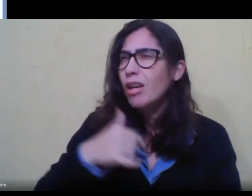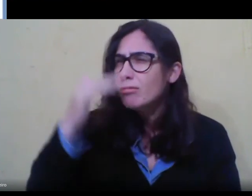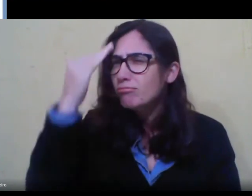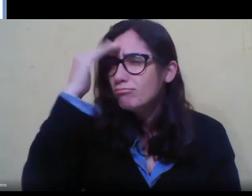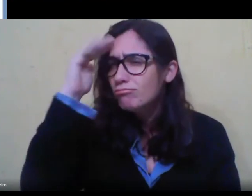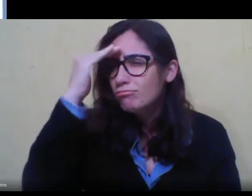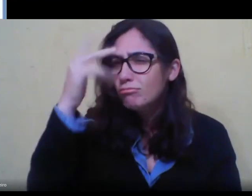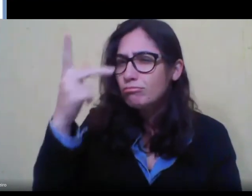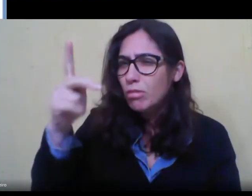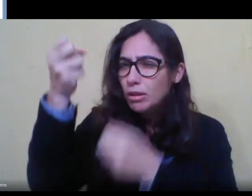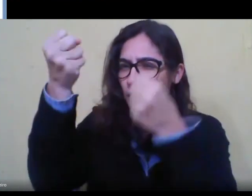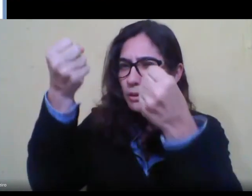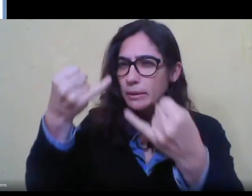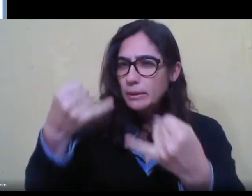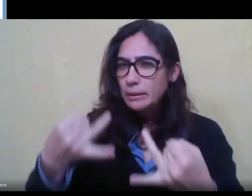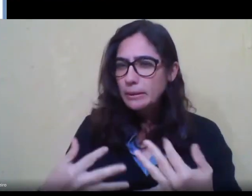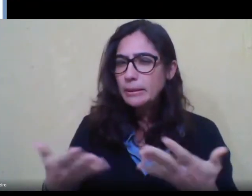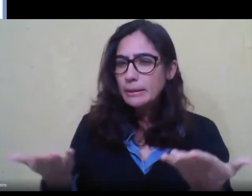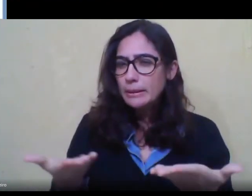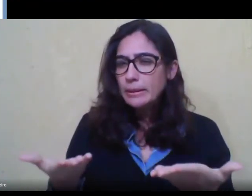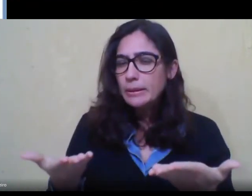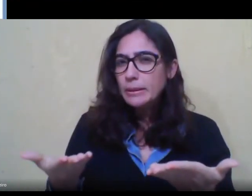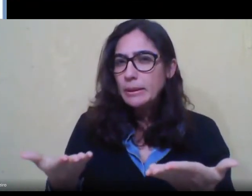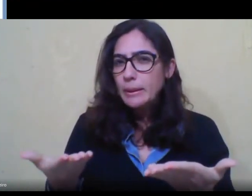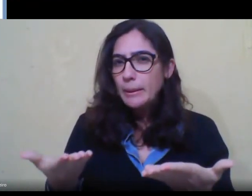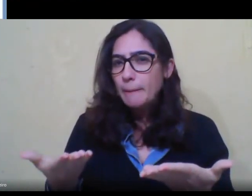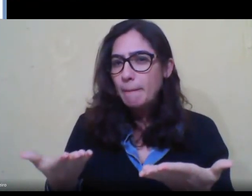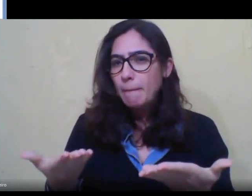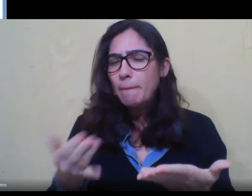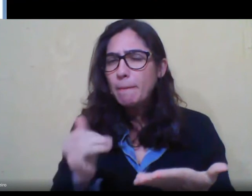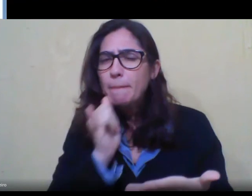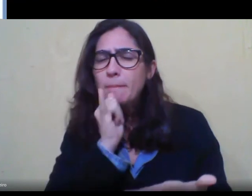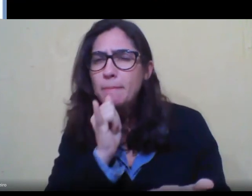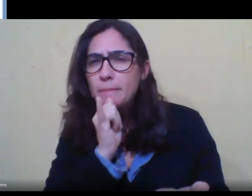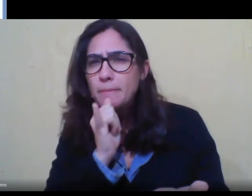mas assim, por exemplo, nessas duas bibliotecas que estão para ser